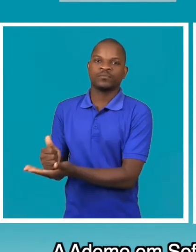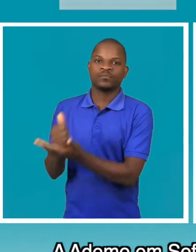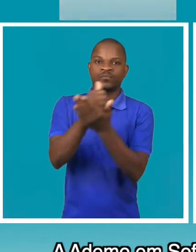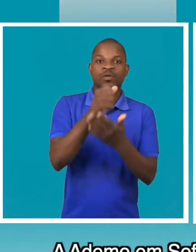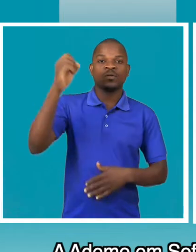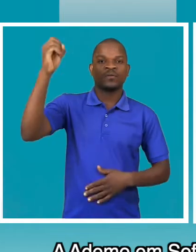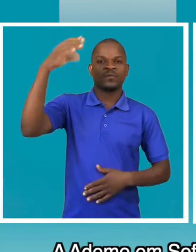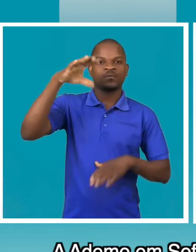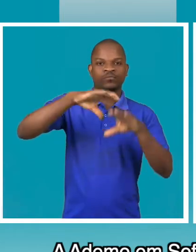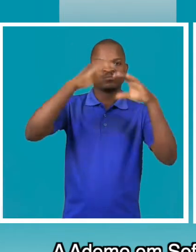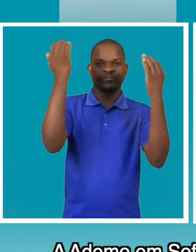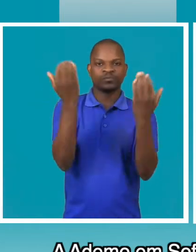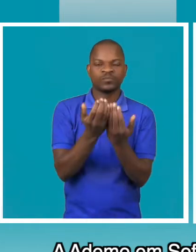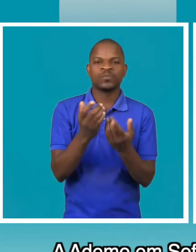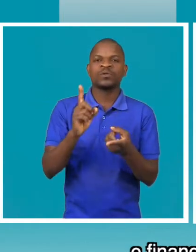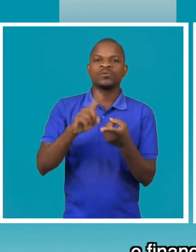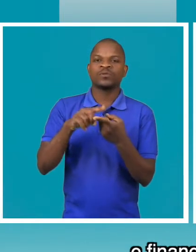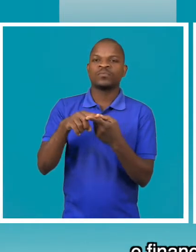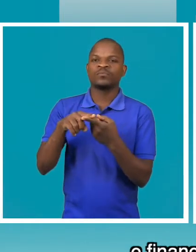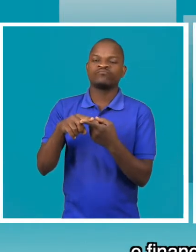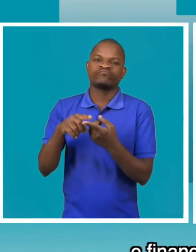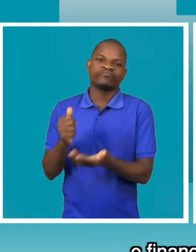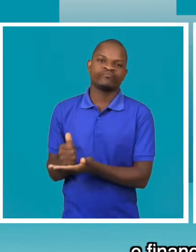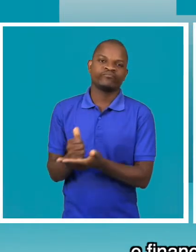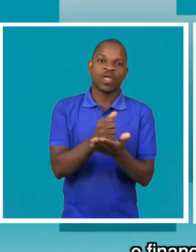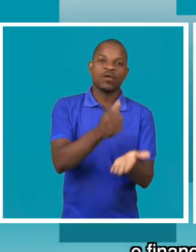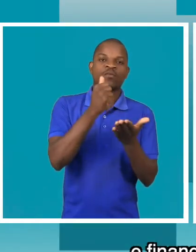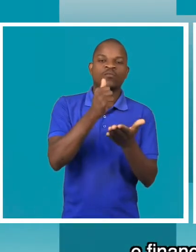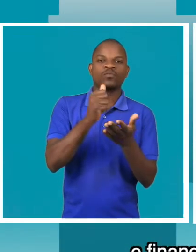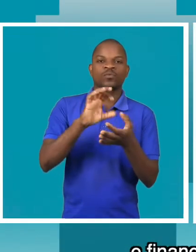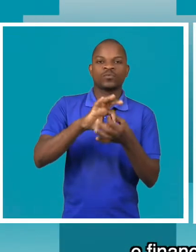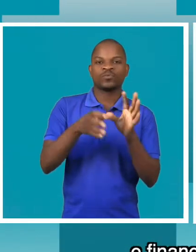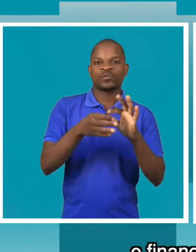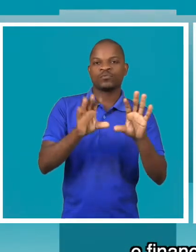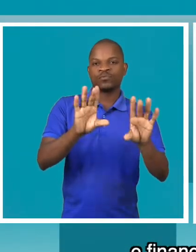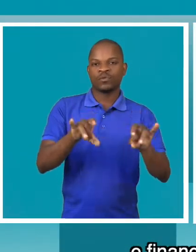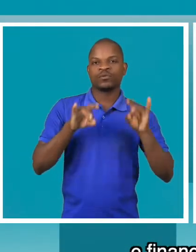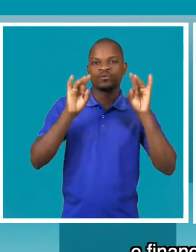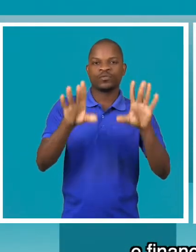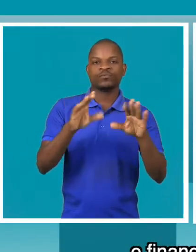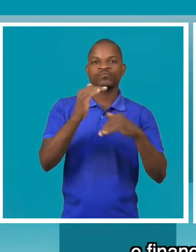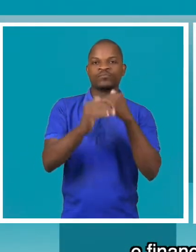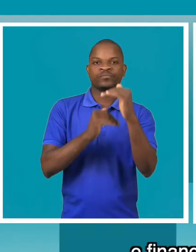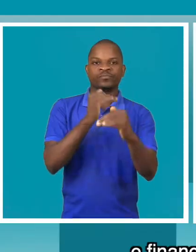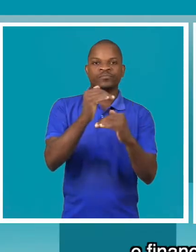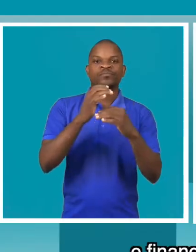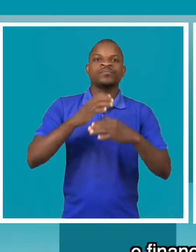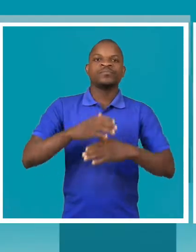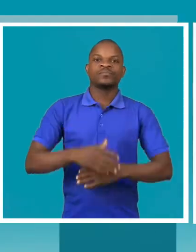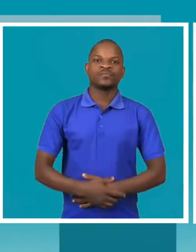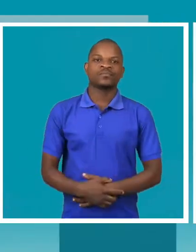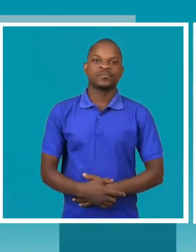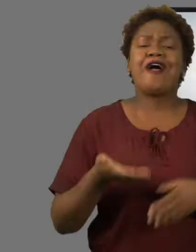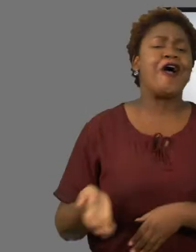apoio da Light for Dold e financiamento da Cooperação Austríaca para o Desenvolvimento.